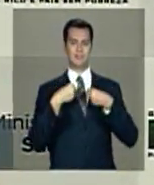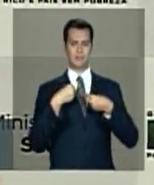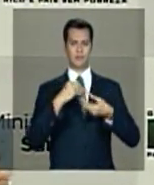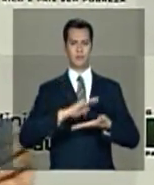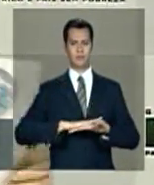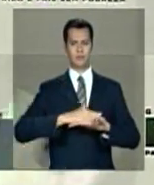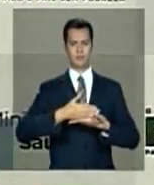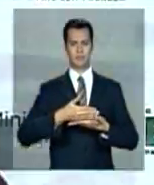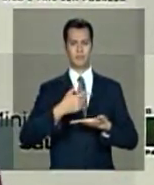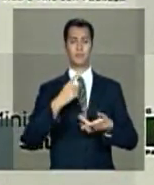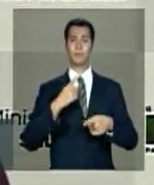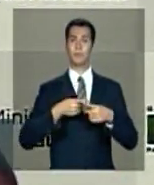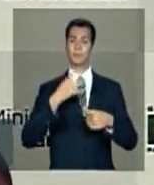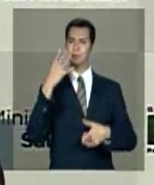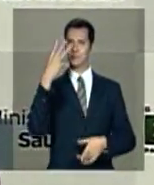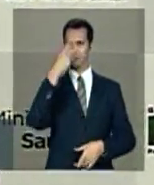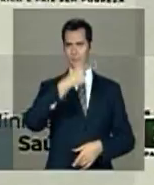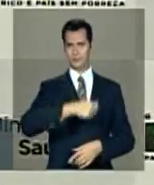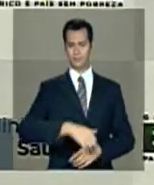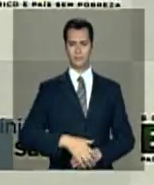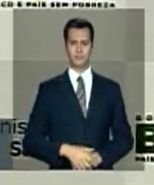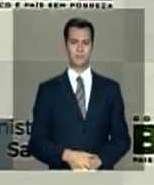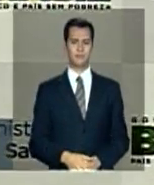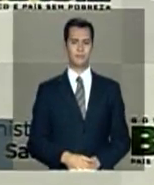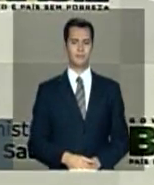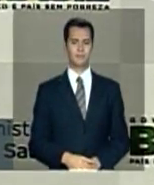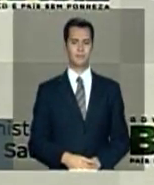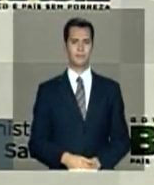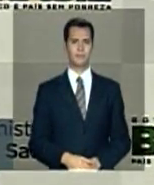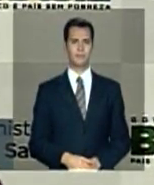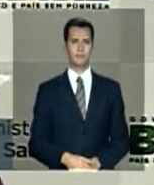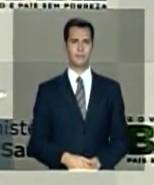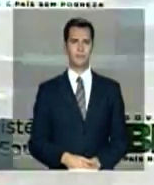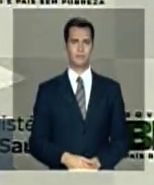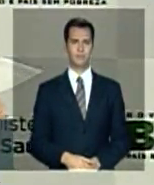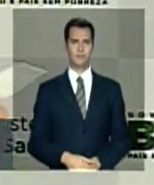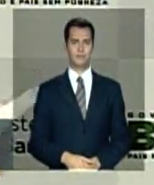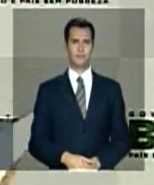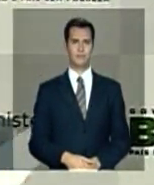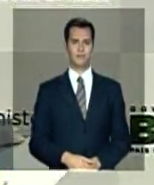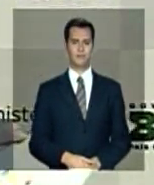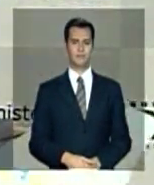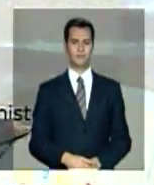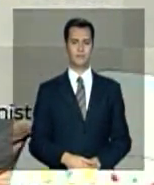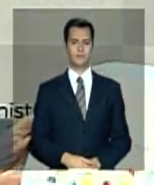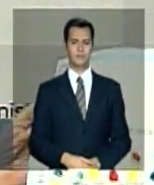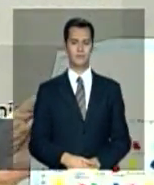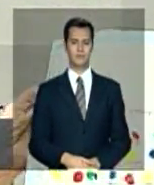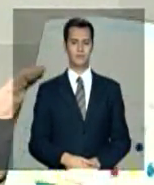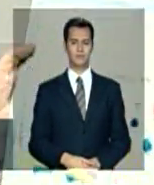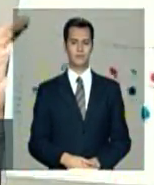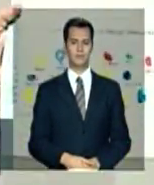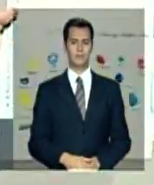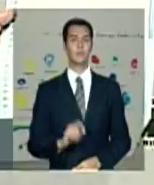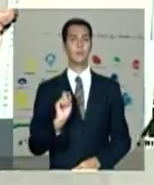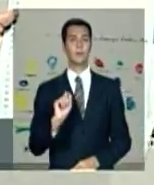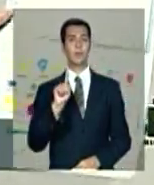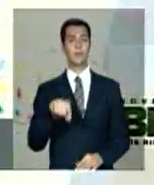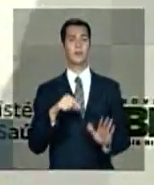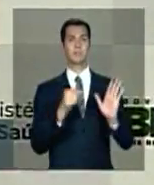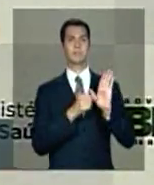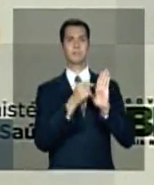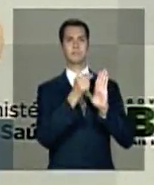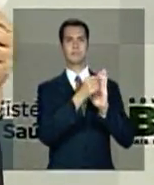porque ele é muito bonito é um cartão das crianças e esses pontinhos coloridos